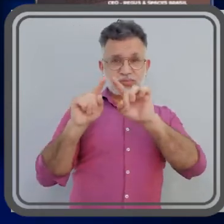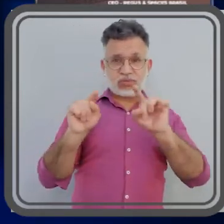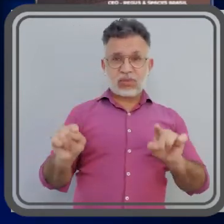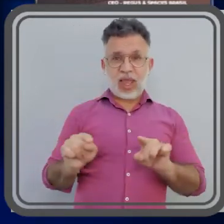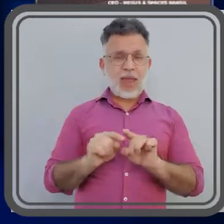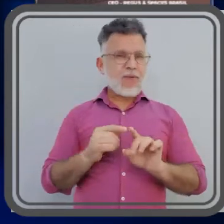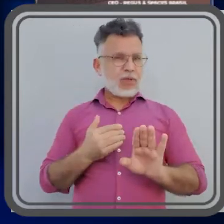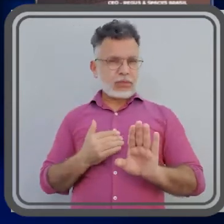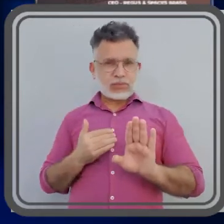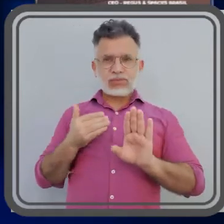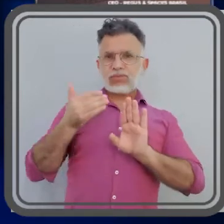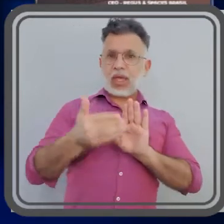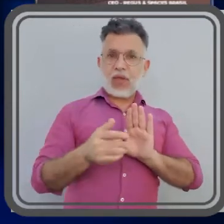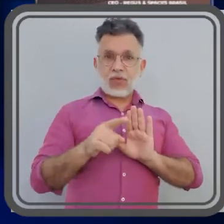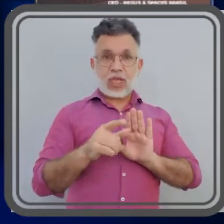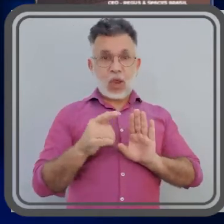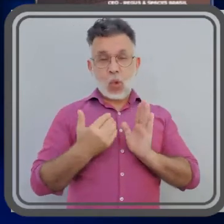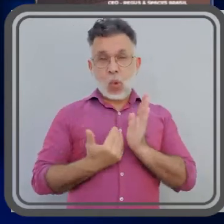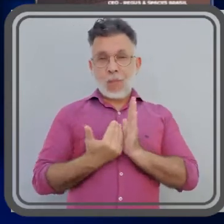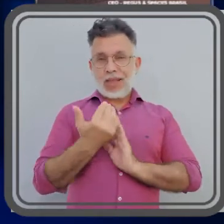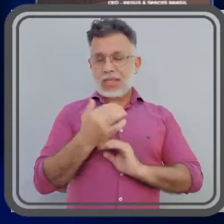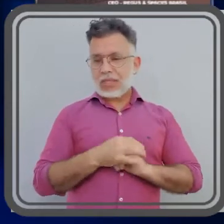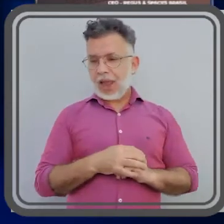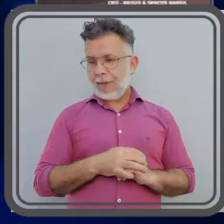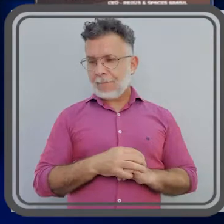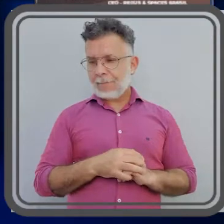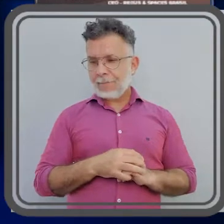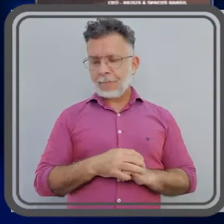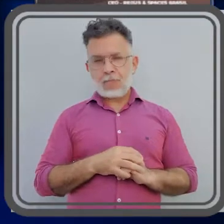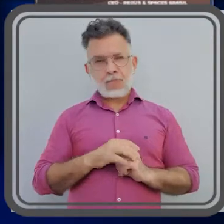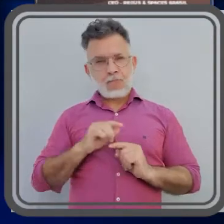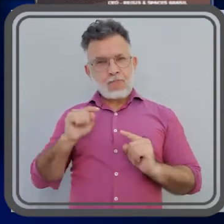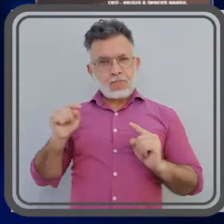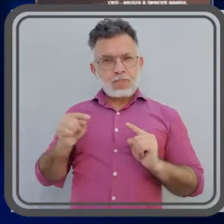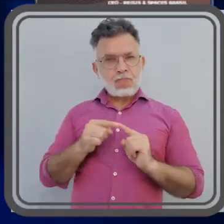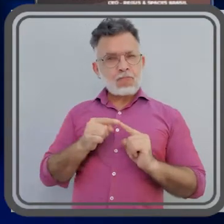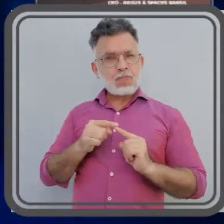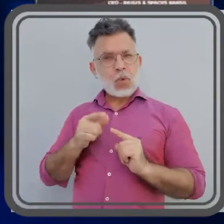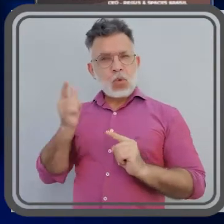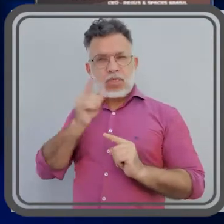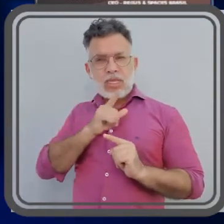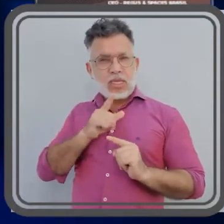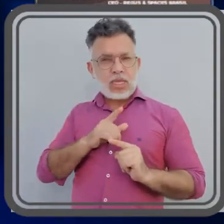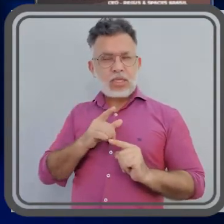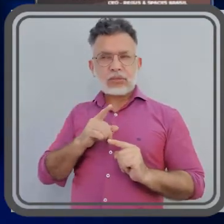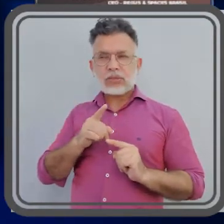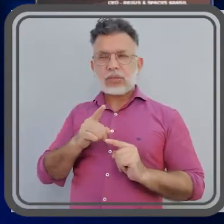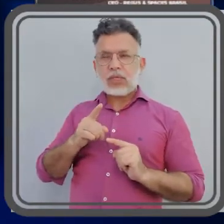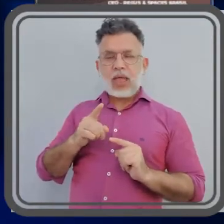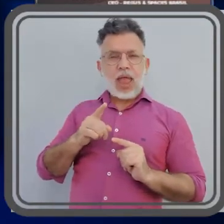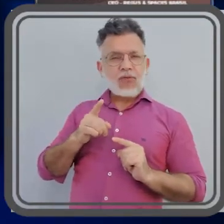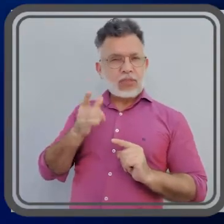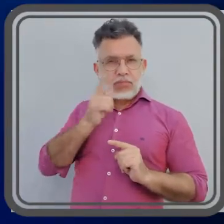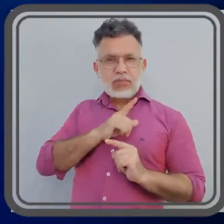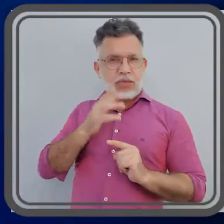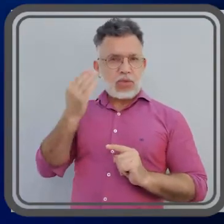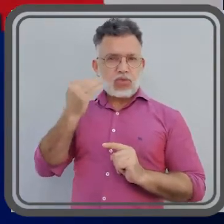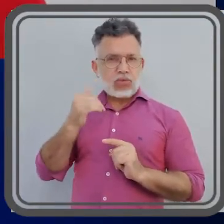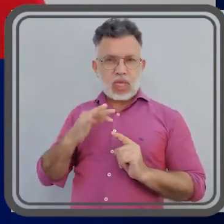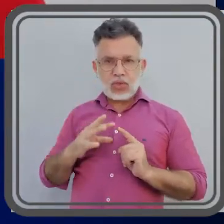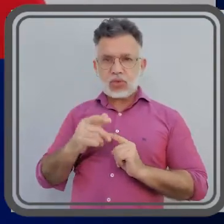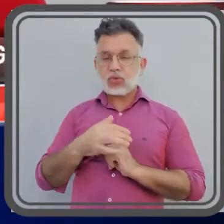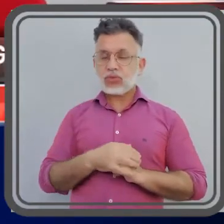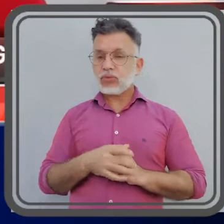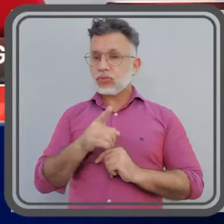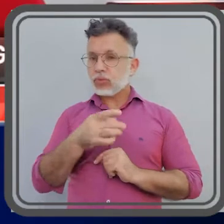mundo aí. E se você começar a investir direito, daí você pula na frente de todo mundo mesmo. Com certeza,